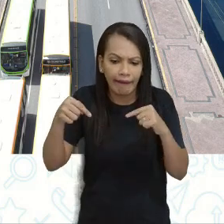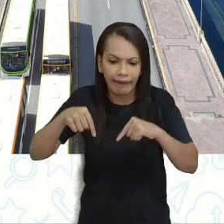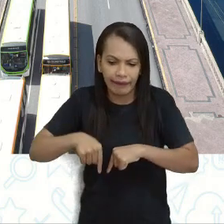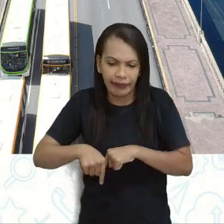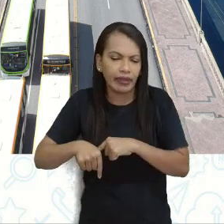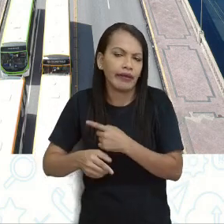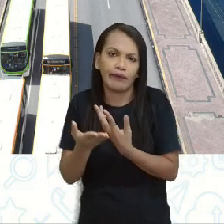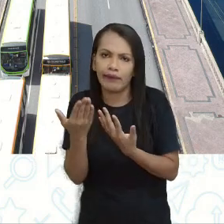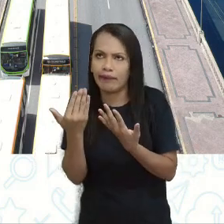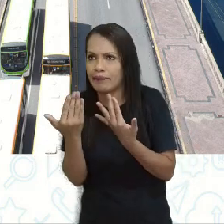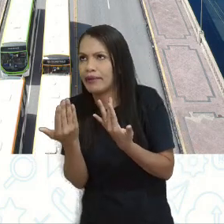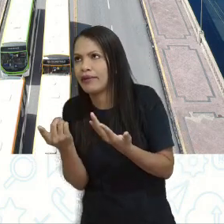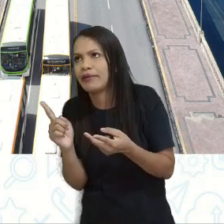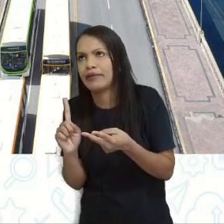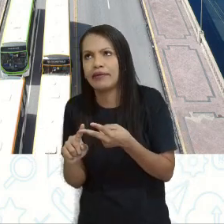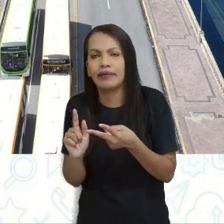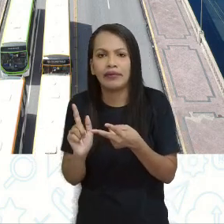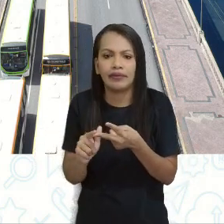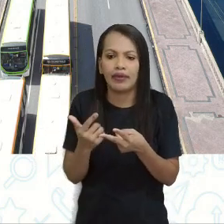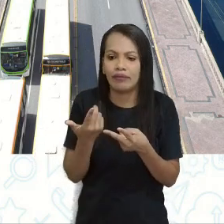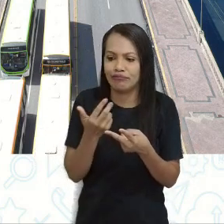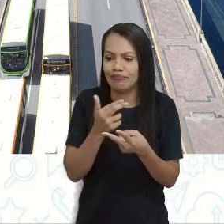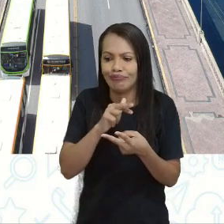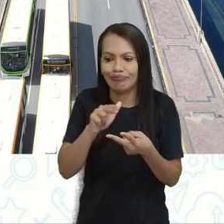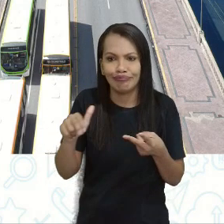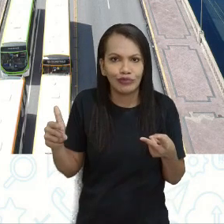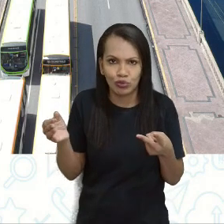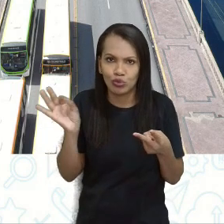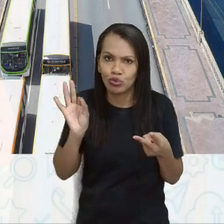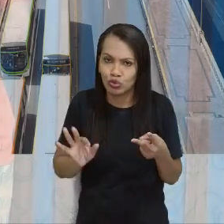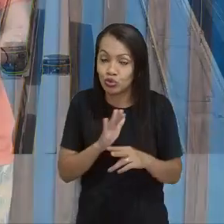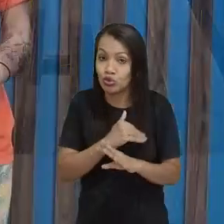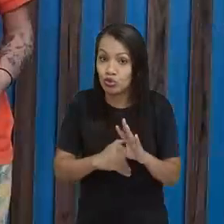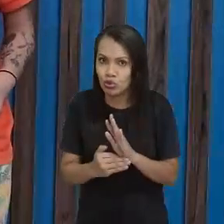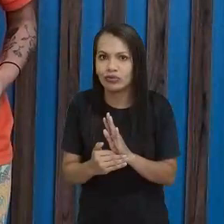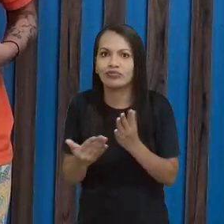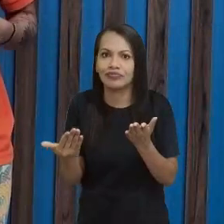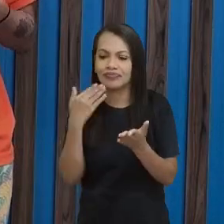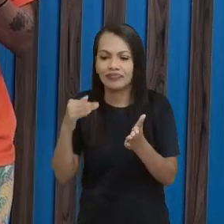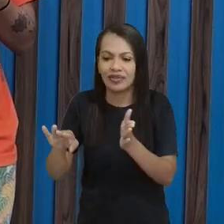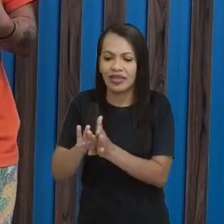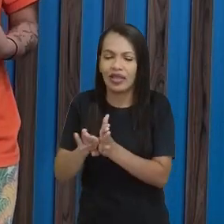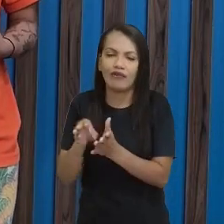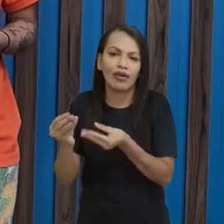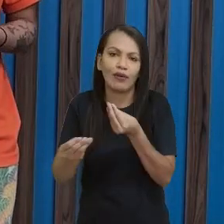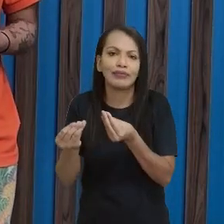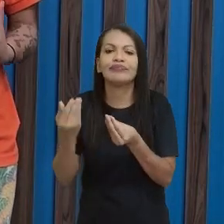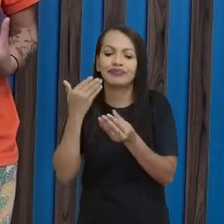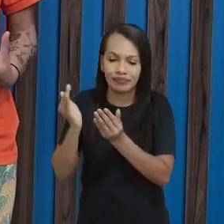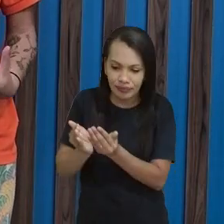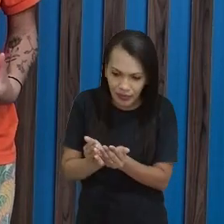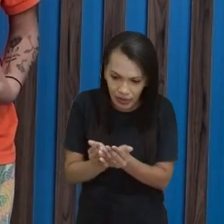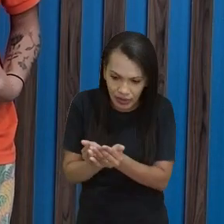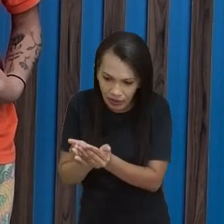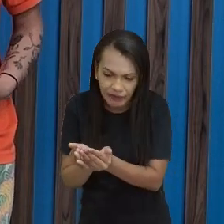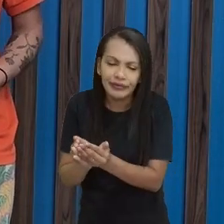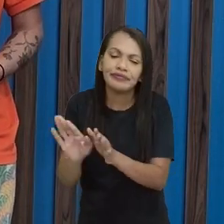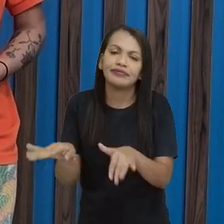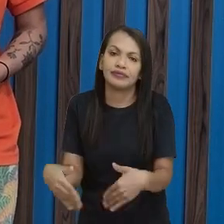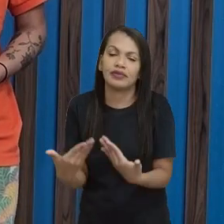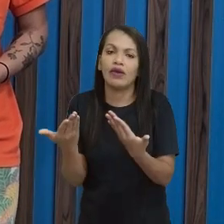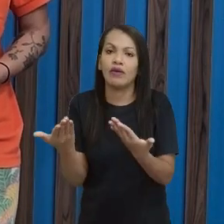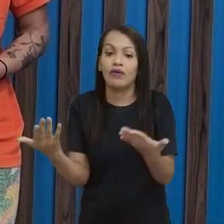Mercadorias e tudo. E a gente sabe, né, que Recife, logo quando se iniciou, né, no processo de formação da cidade, né,